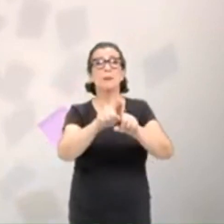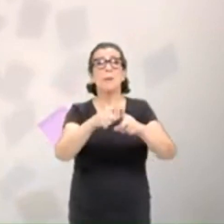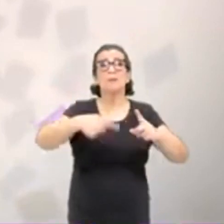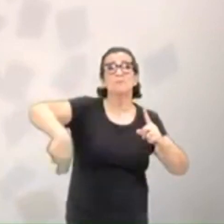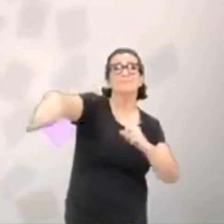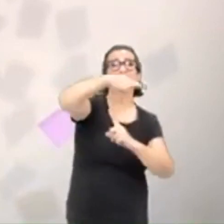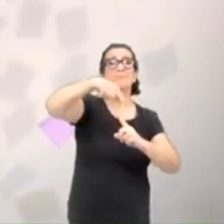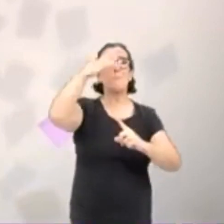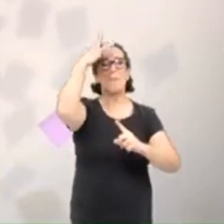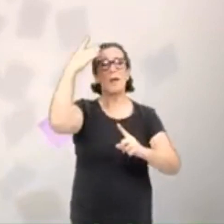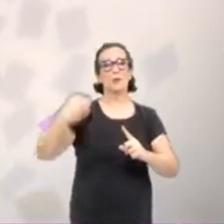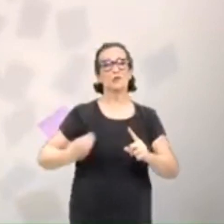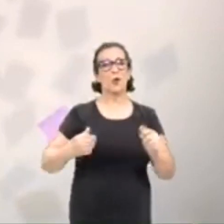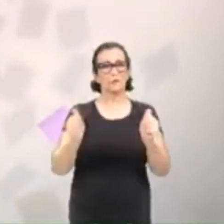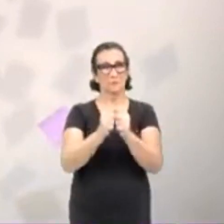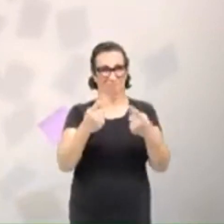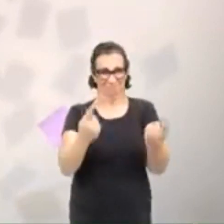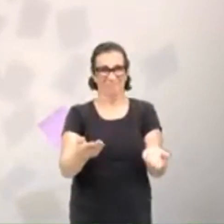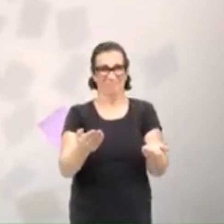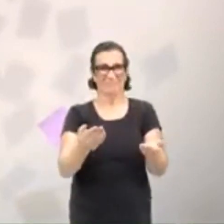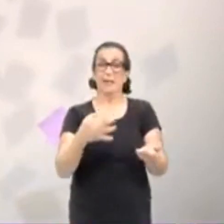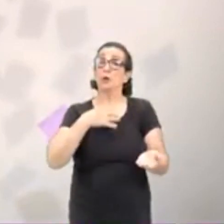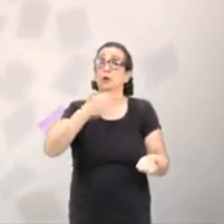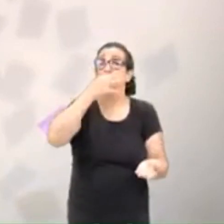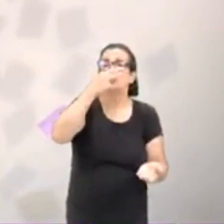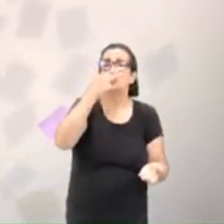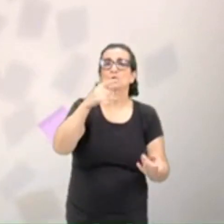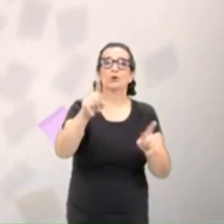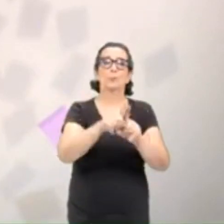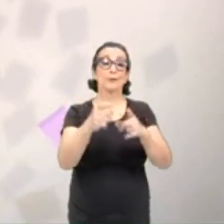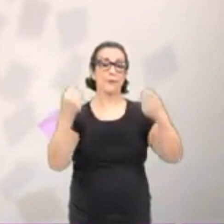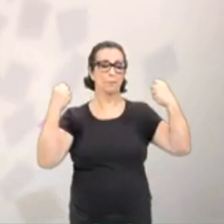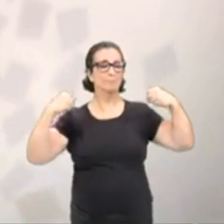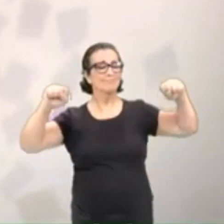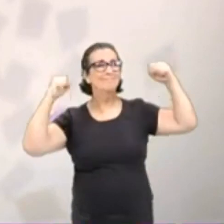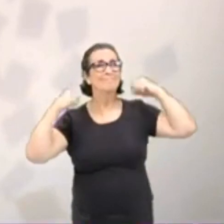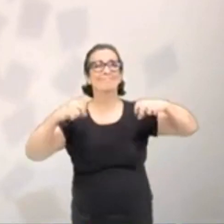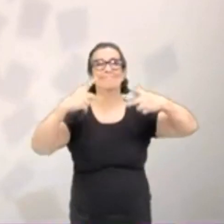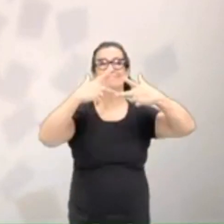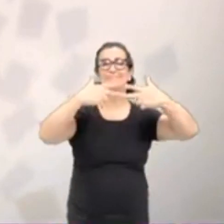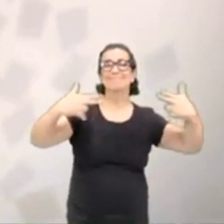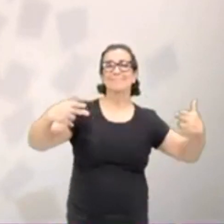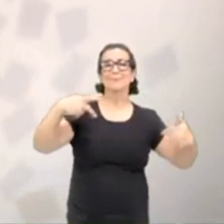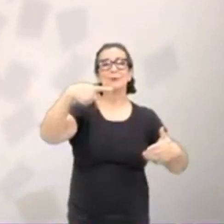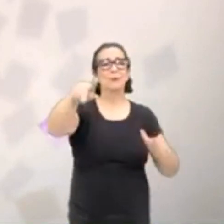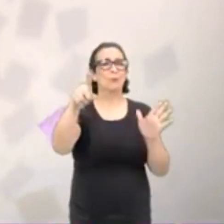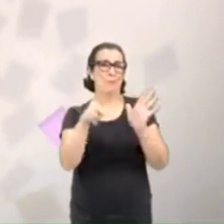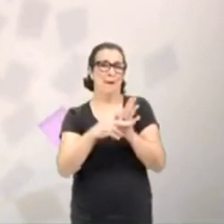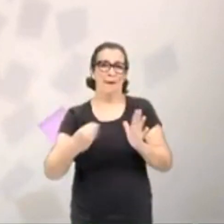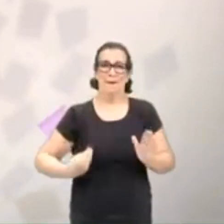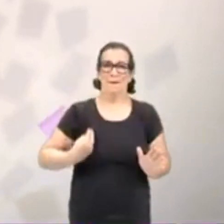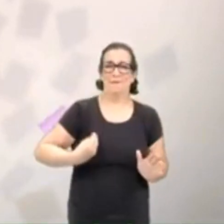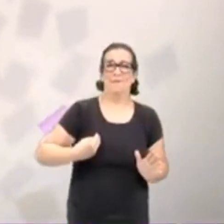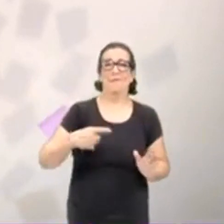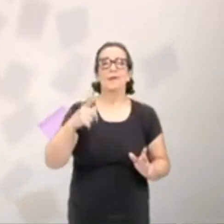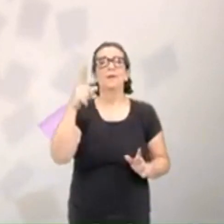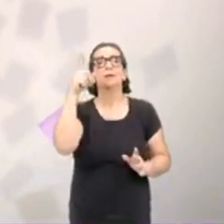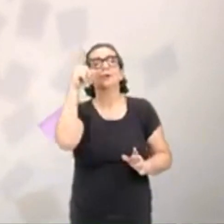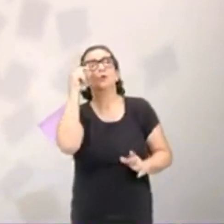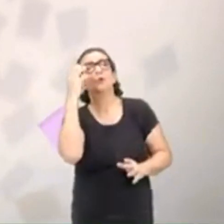aí ao seu redor então sugiro que atividades físicas façam parte da sua vida o sono